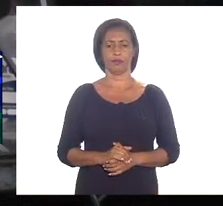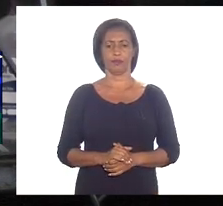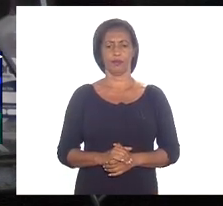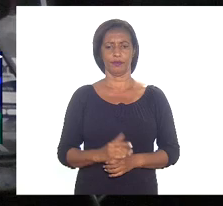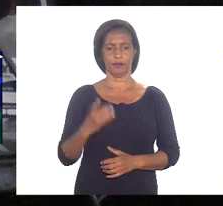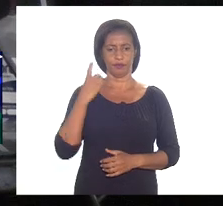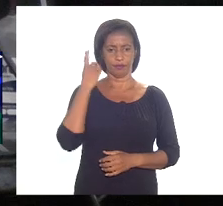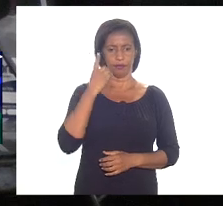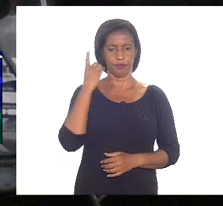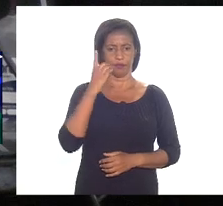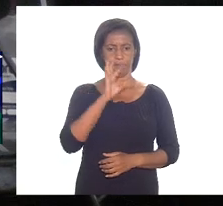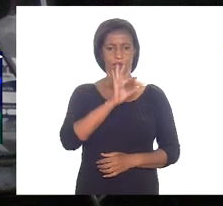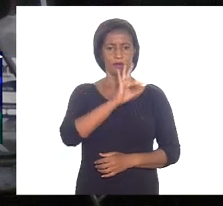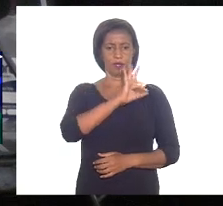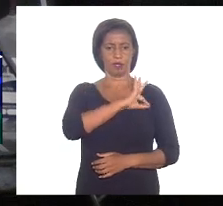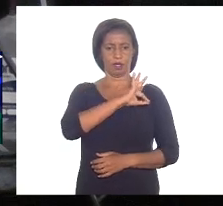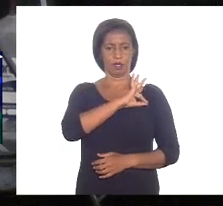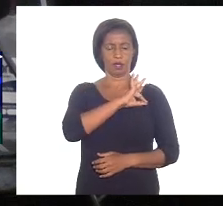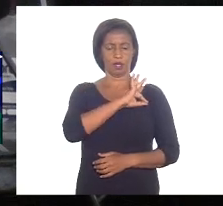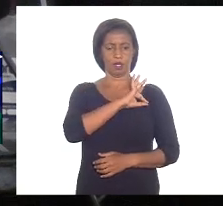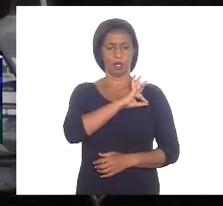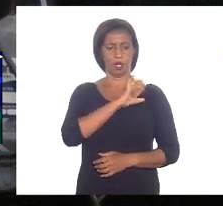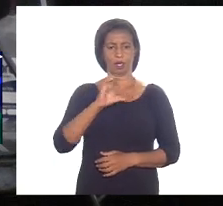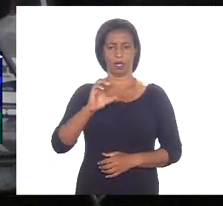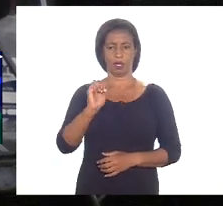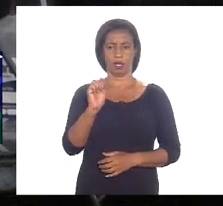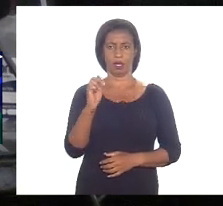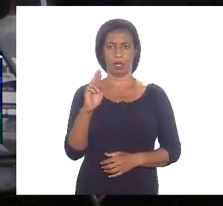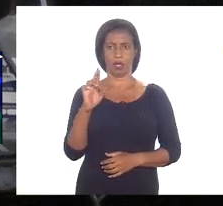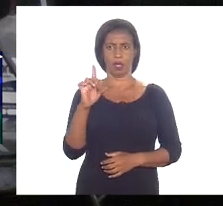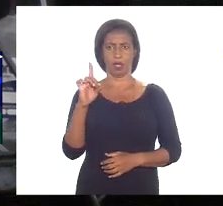o deputado delegado Carlos Augusto